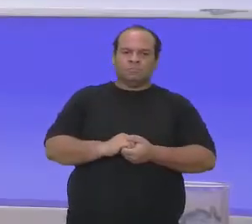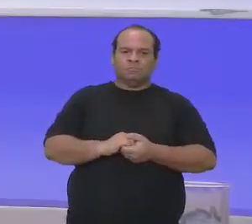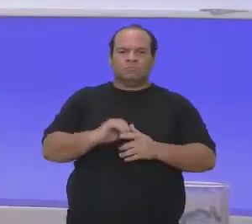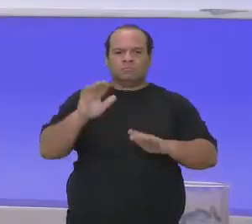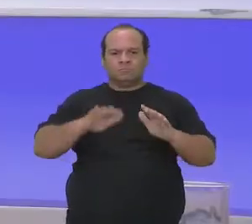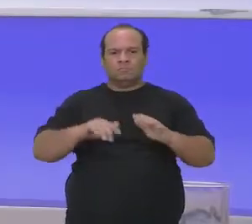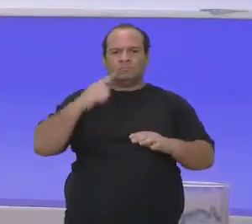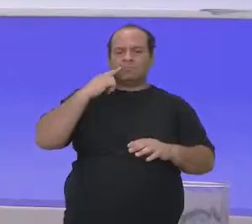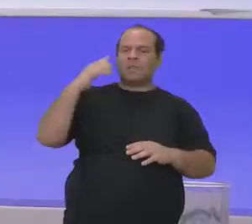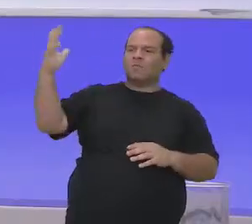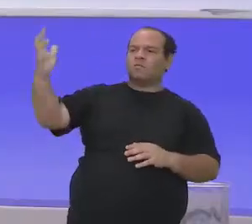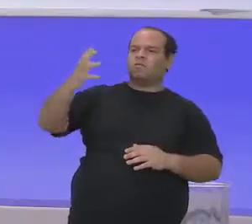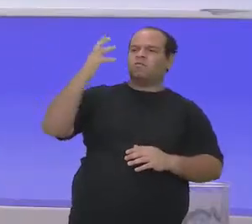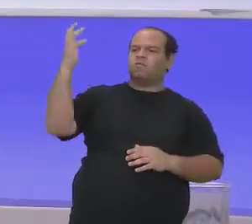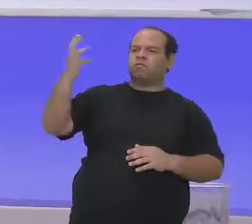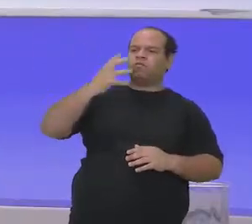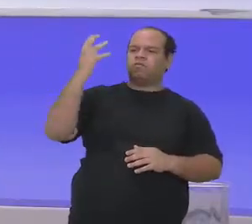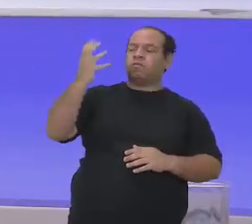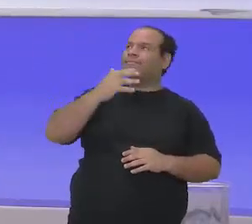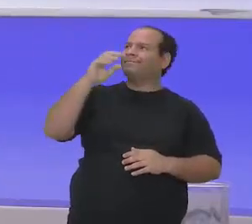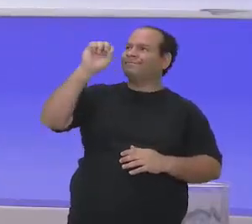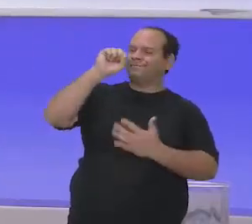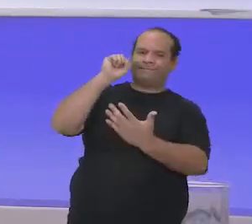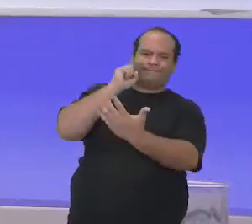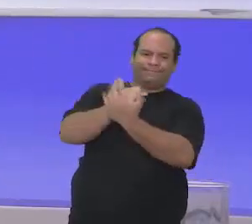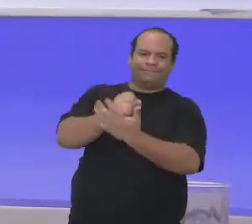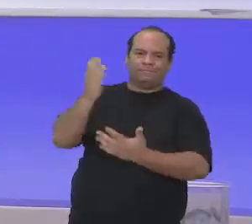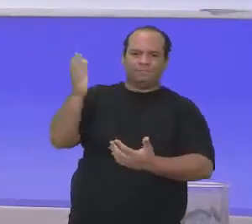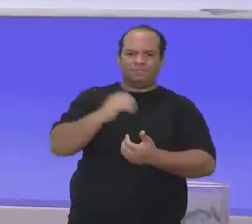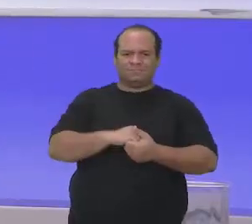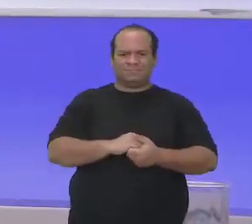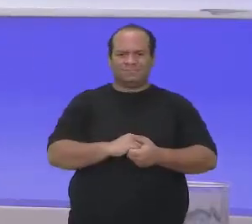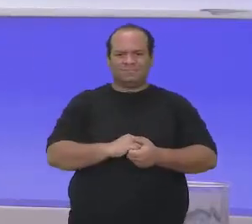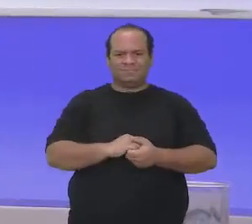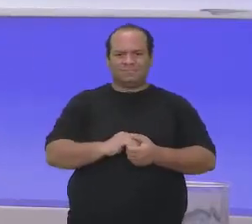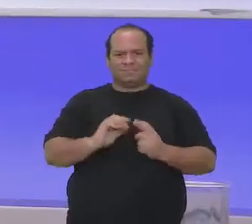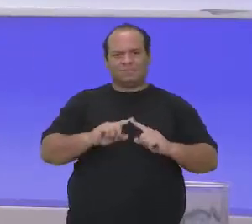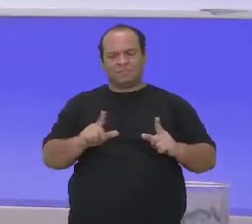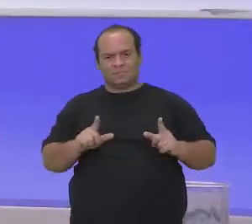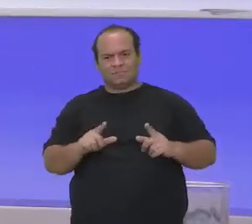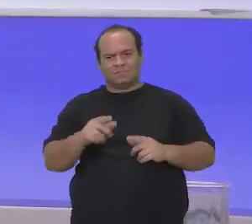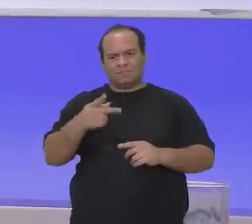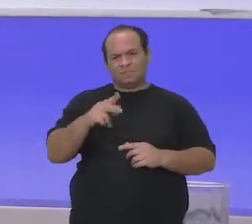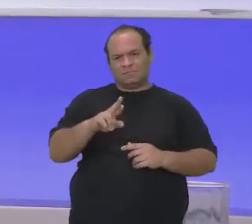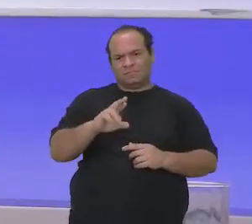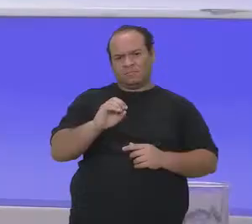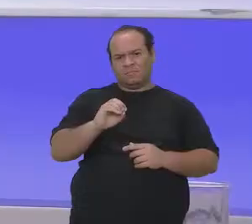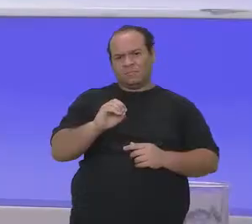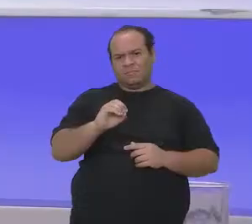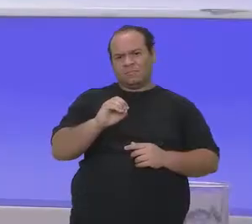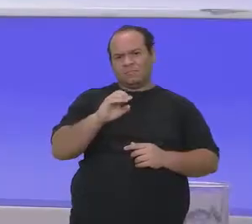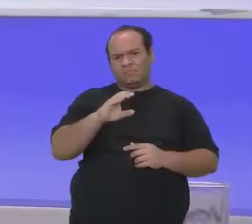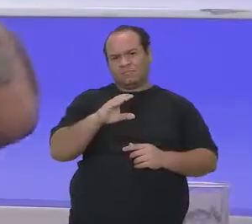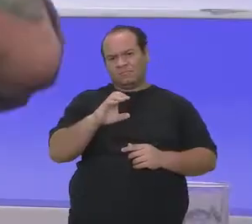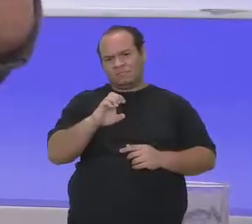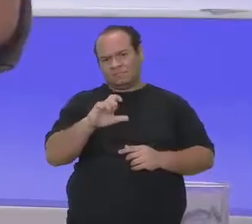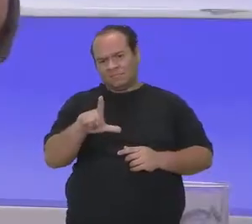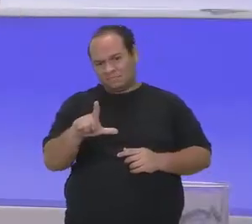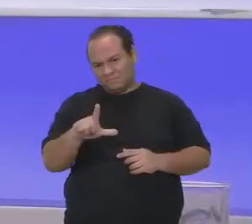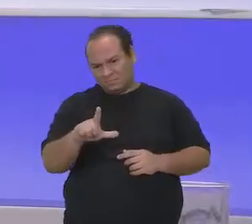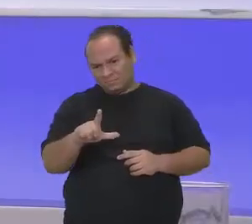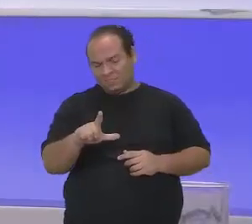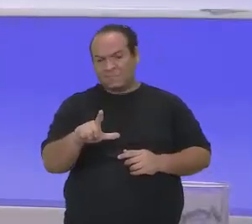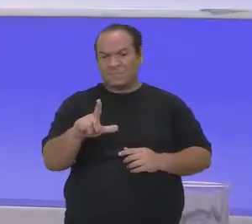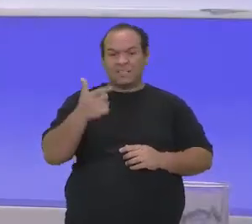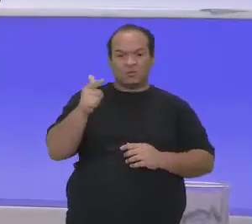o ar-condicionado, tem a etiqueta lá, ele está com A, mas ele não tem o selo Procel, ele é um ótimo ar-condicionado, mas ele poderia ser um